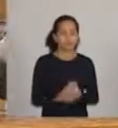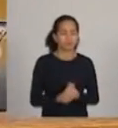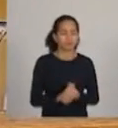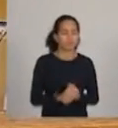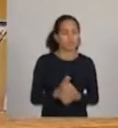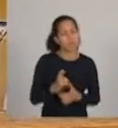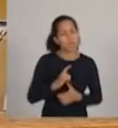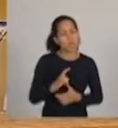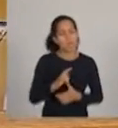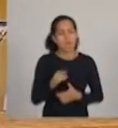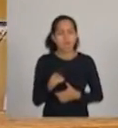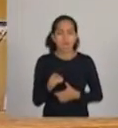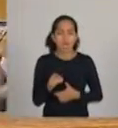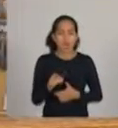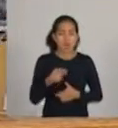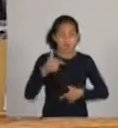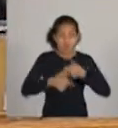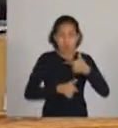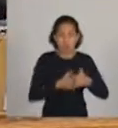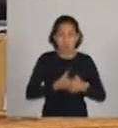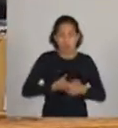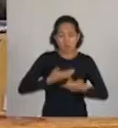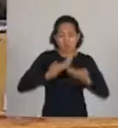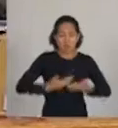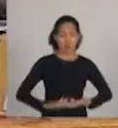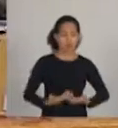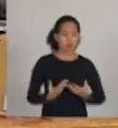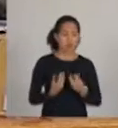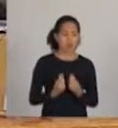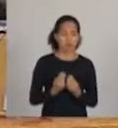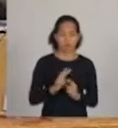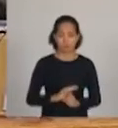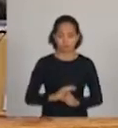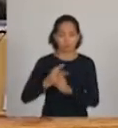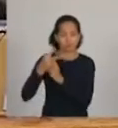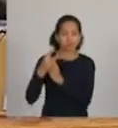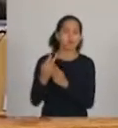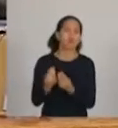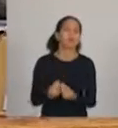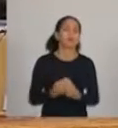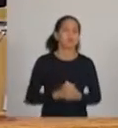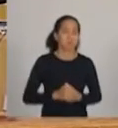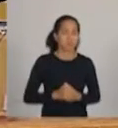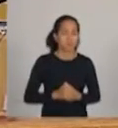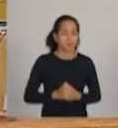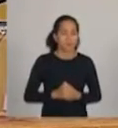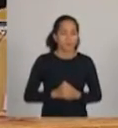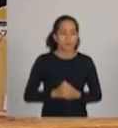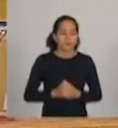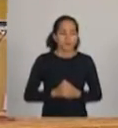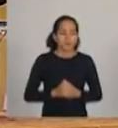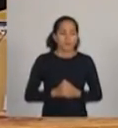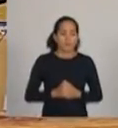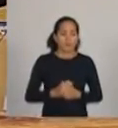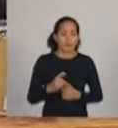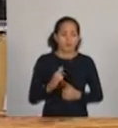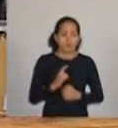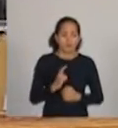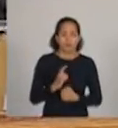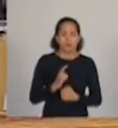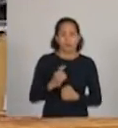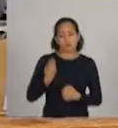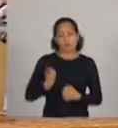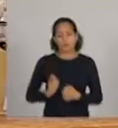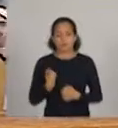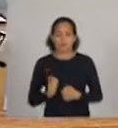profundo desgaste, porque ele vai ter que trabalhar sobremaneira, além do que vai ter que participar